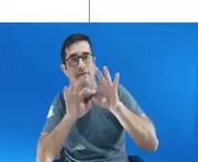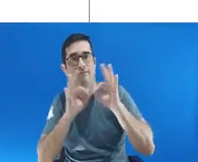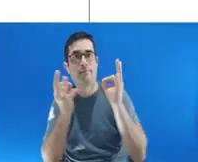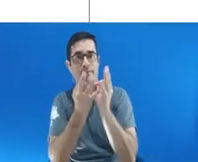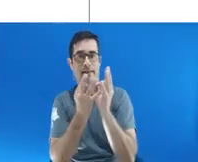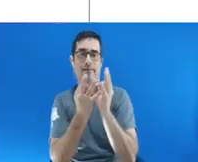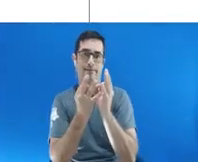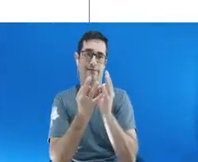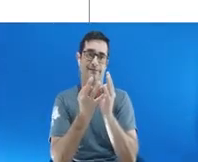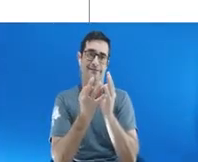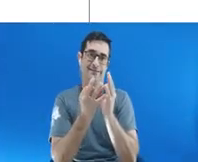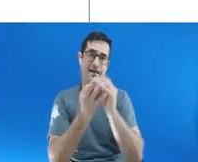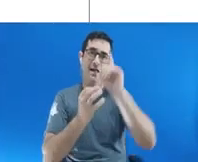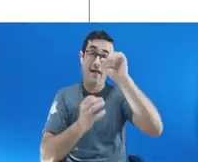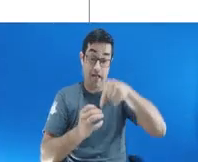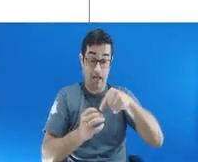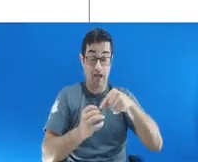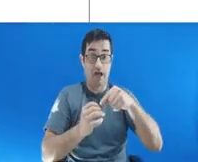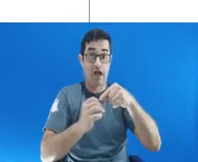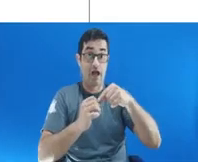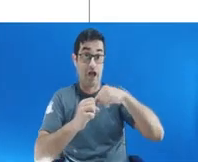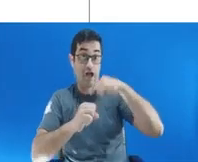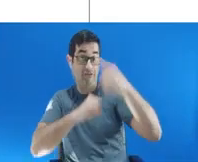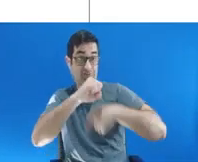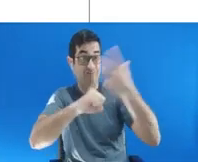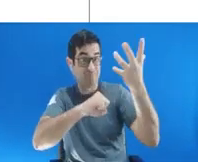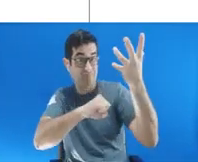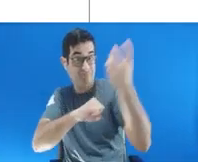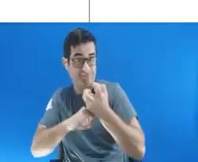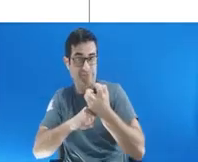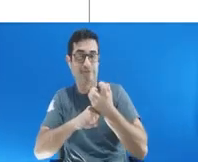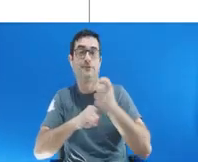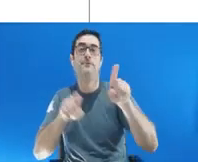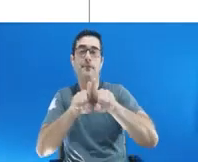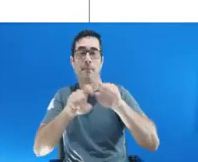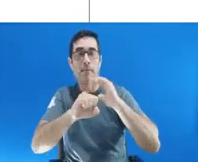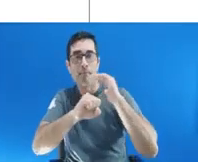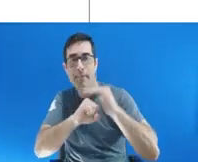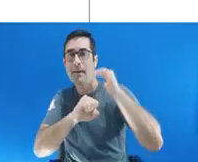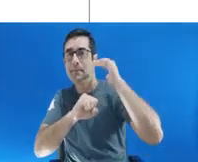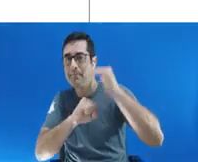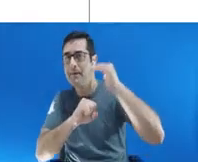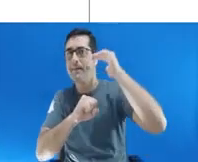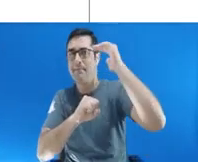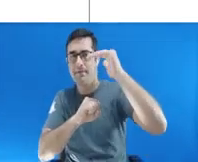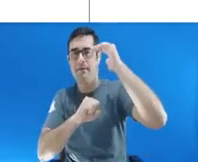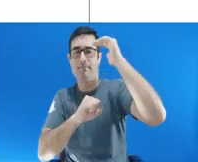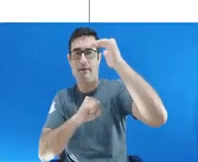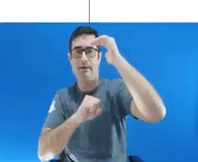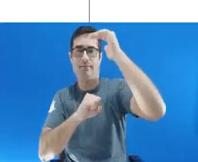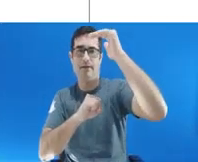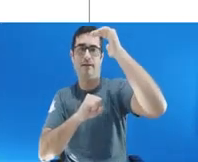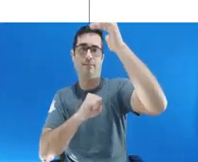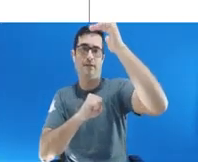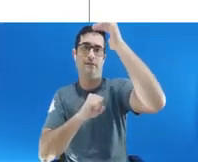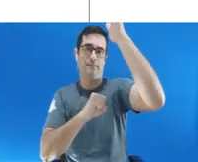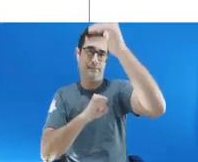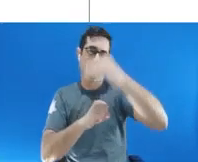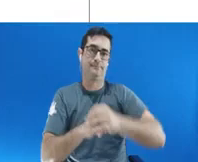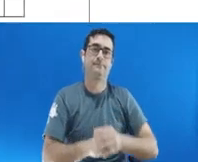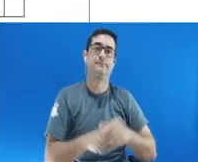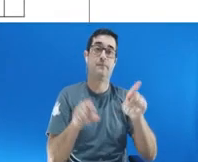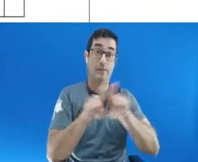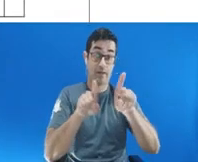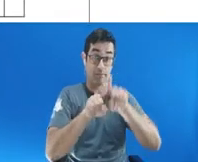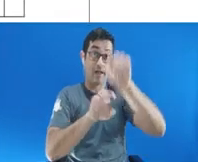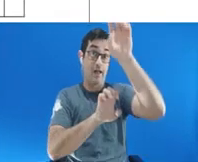carga nuclear e aumentando o nível. Ou seja, eu estou variando a carga nuclear e a blindagem. Então, eu preciso calcular para